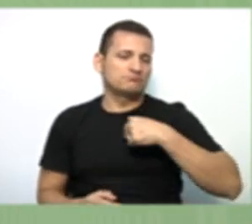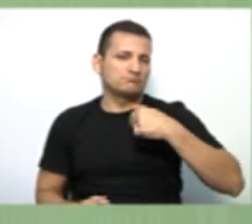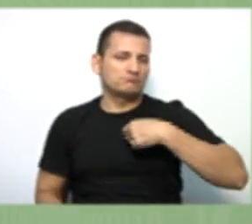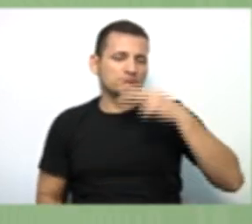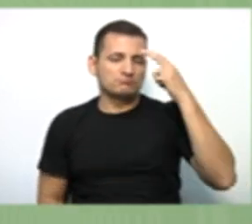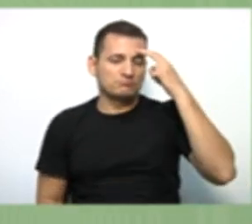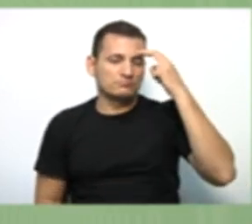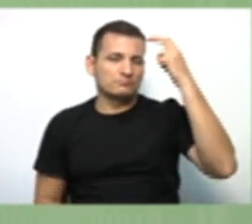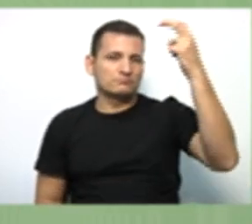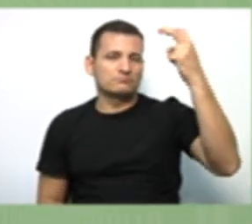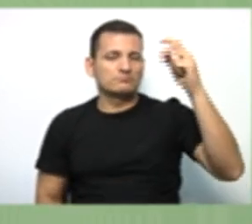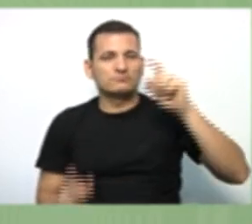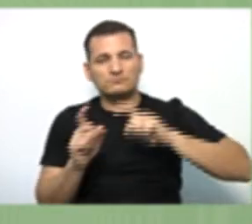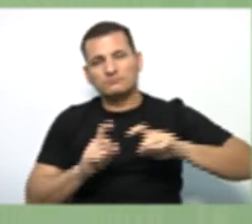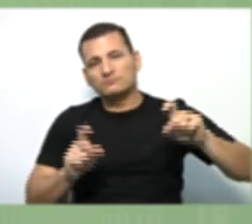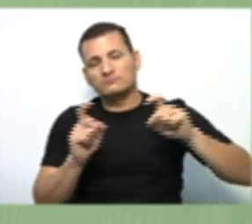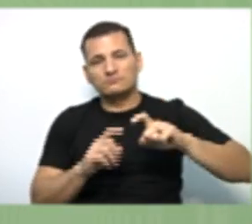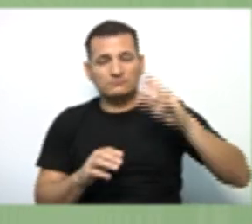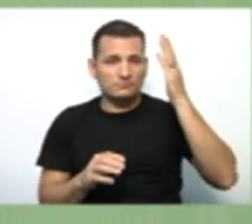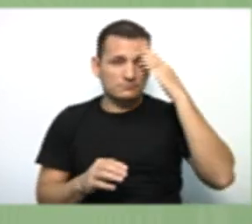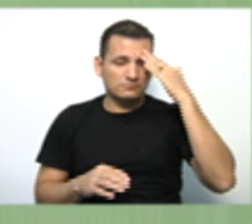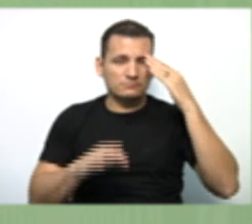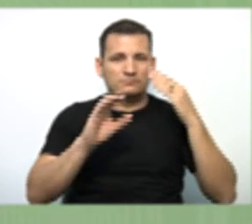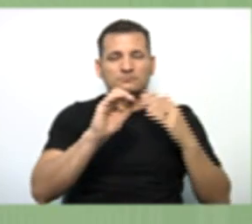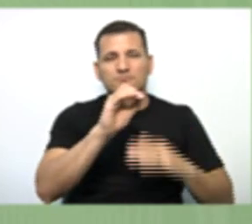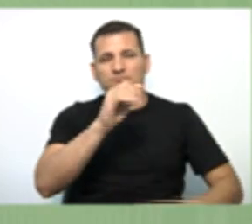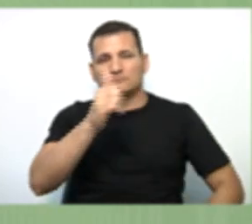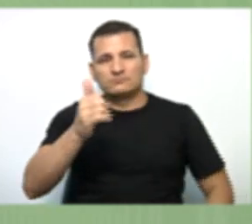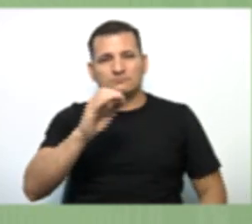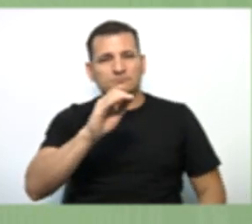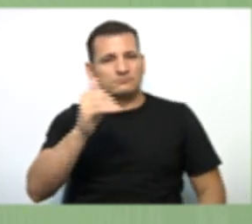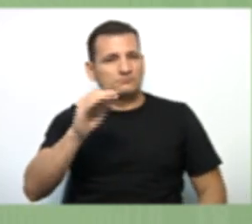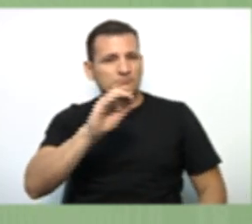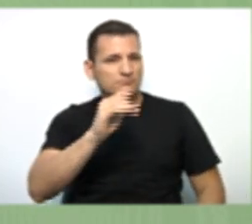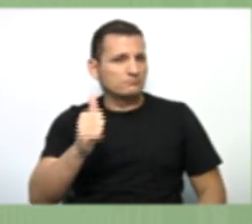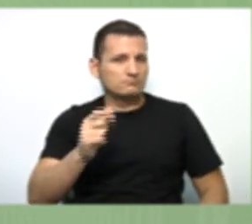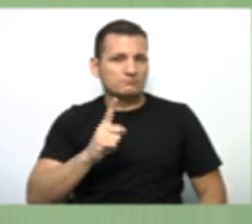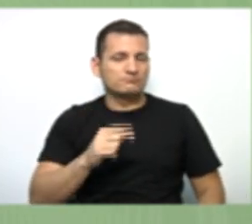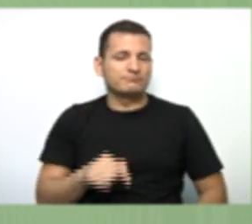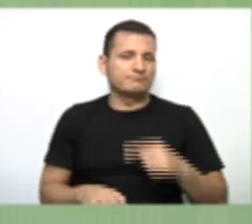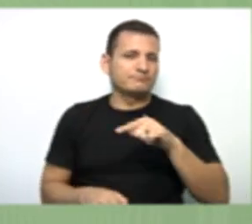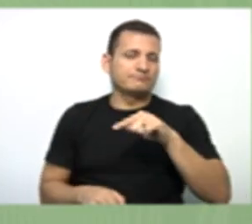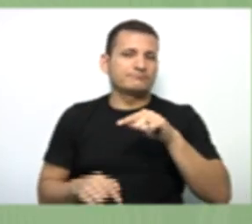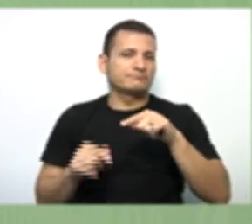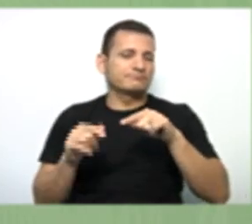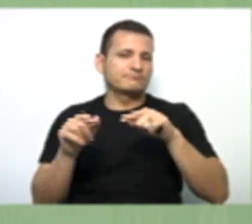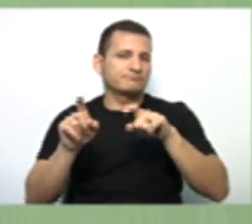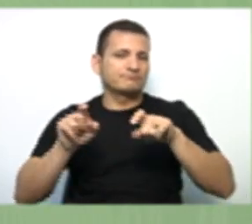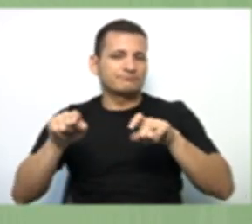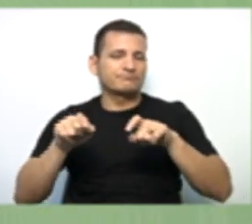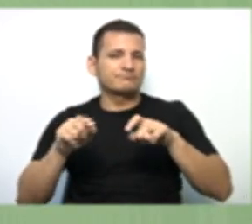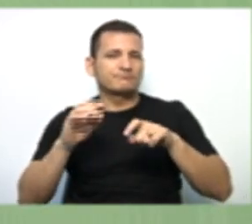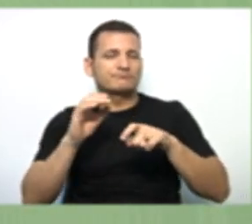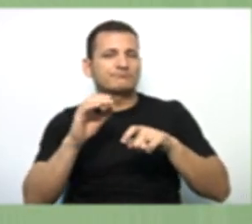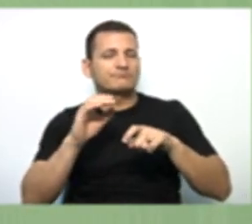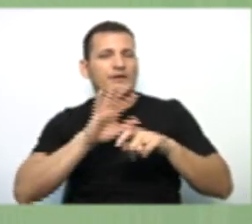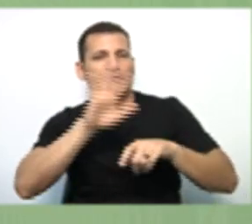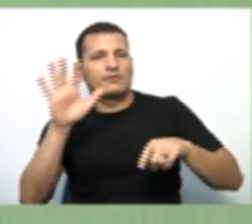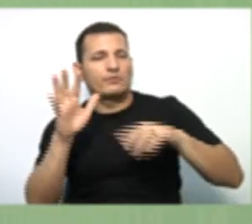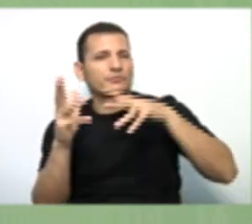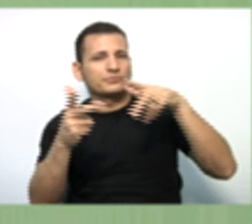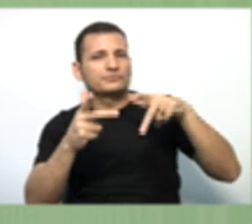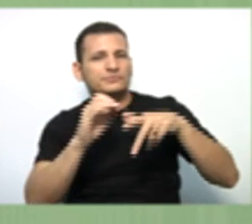gênio de computador para ficar programando 0 e 1 com o computador. Computador, digite alô mundo, né?